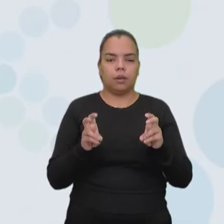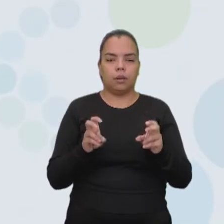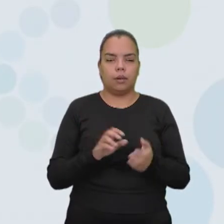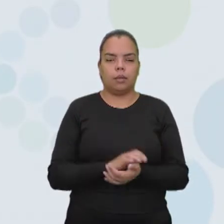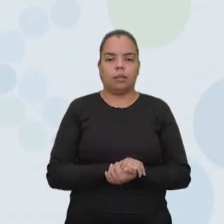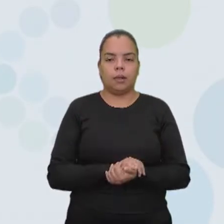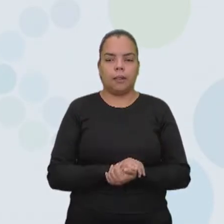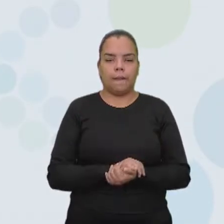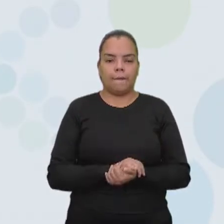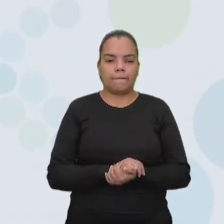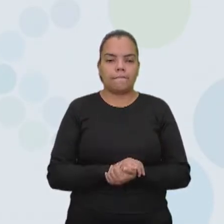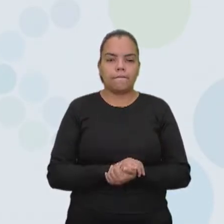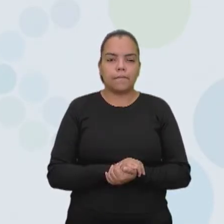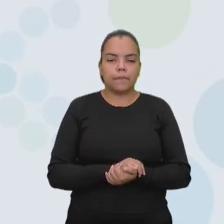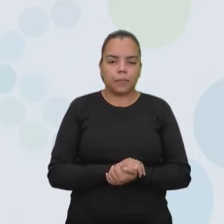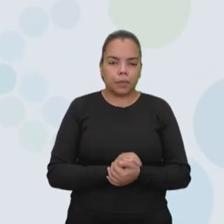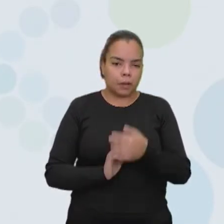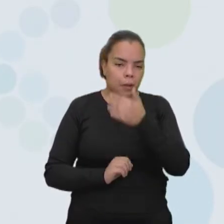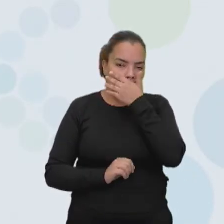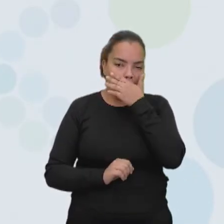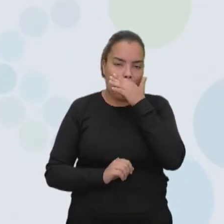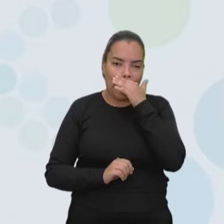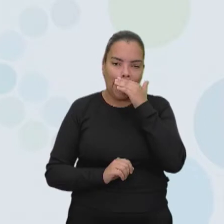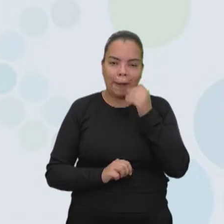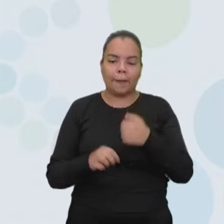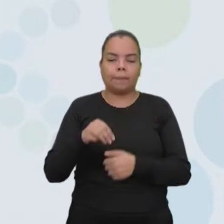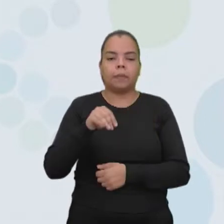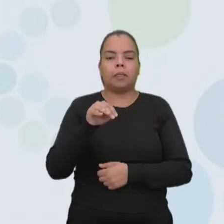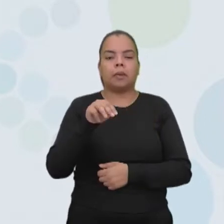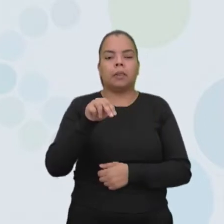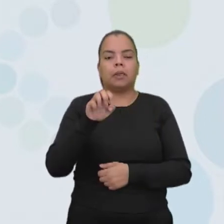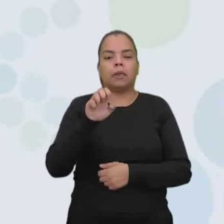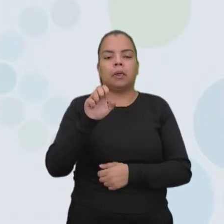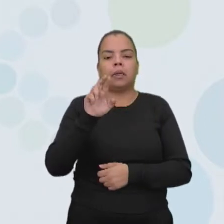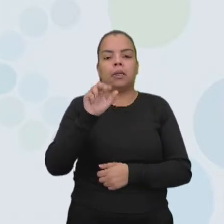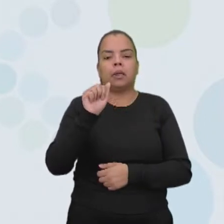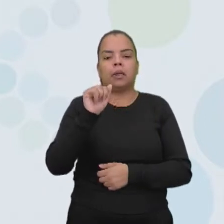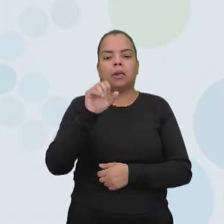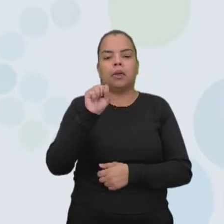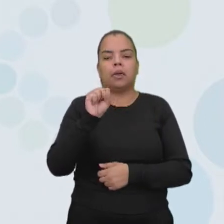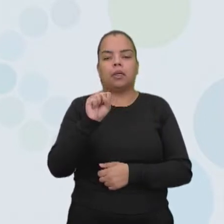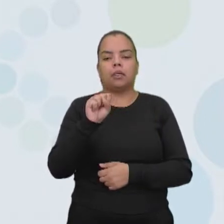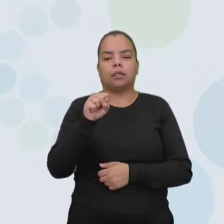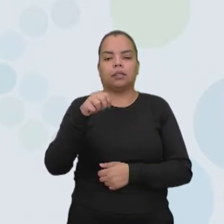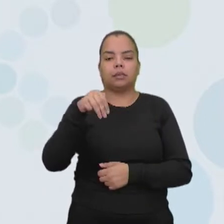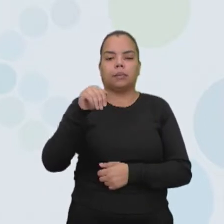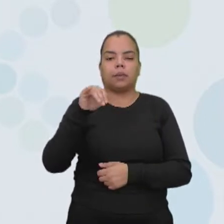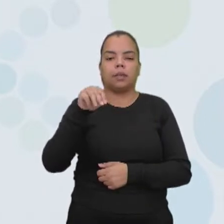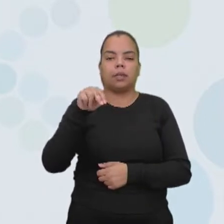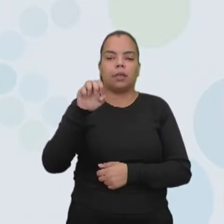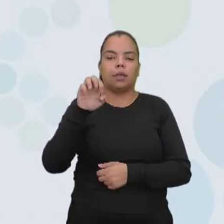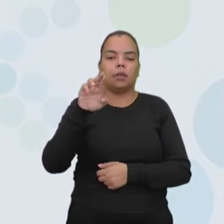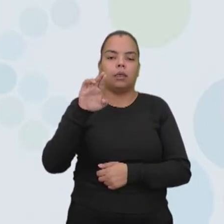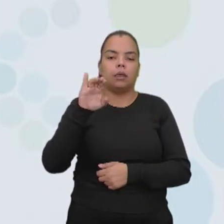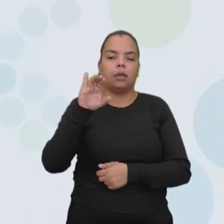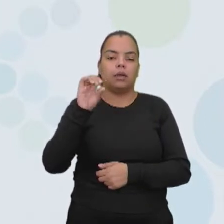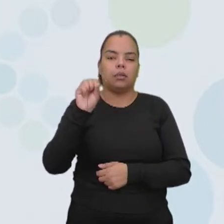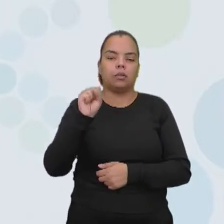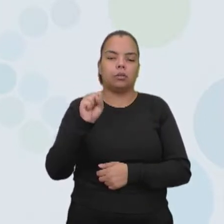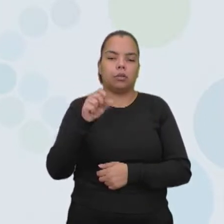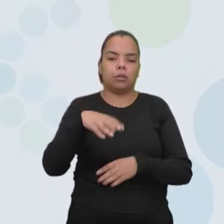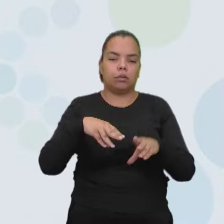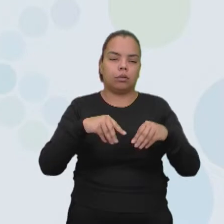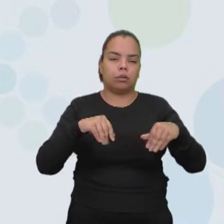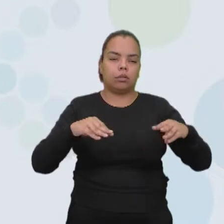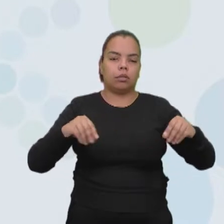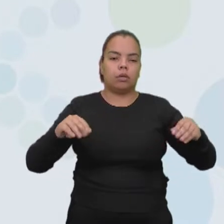agora. Tá aí, ó, o tema é minerais e minérios do solo, atividade 3, desenvolvimento 3,